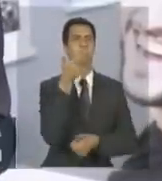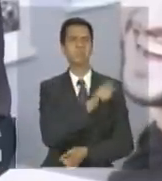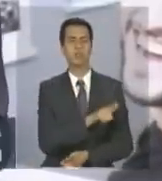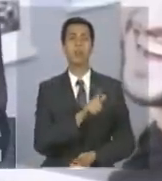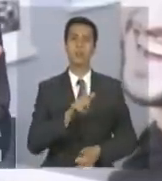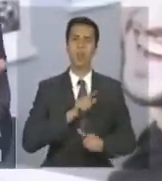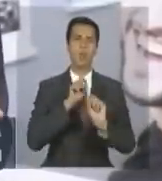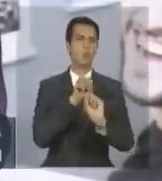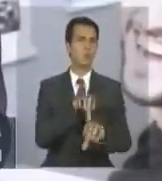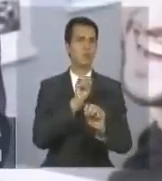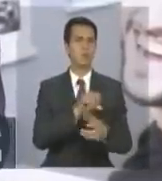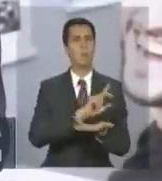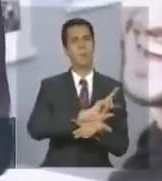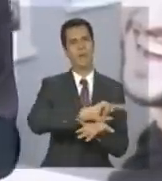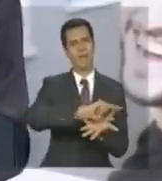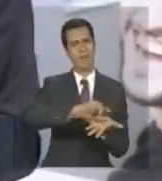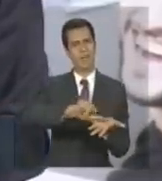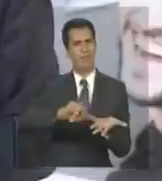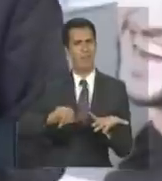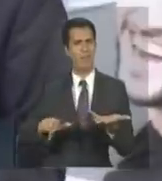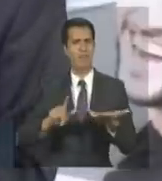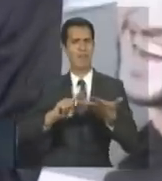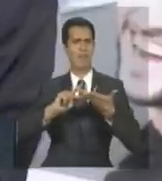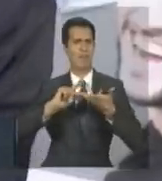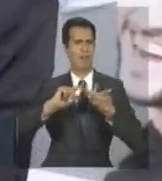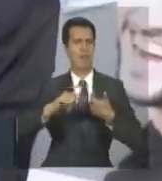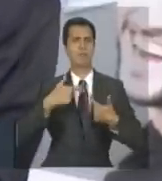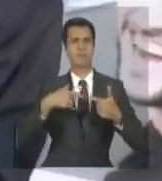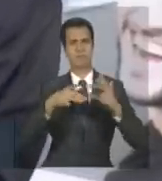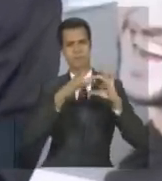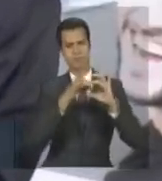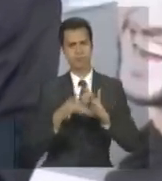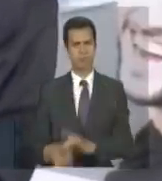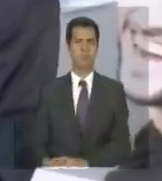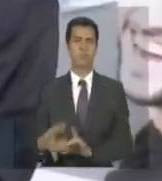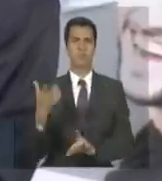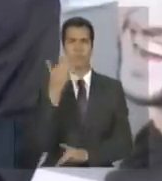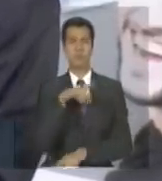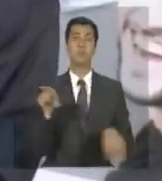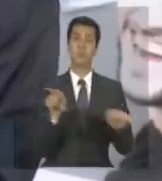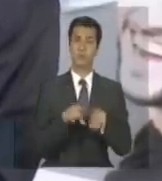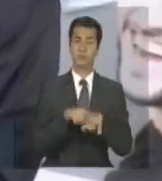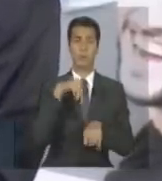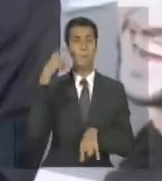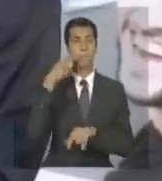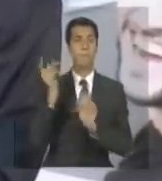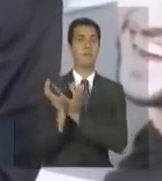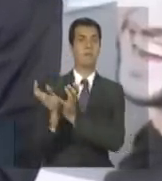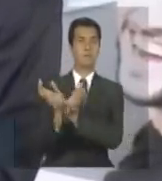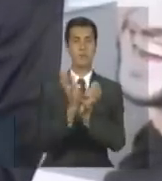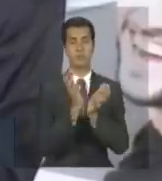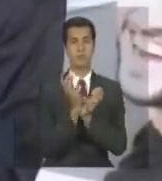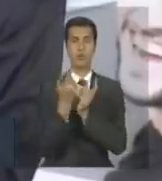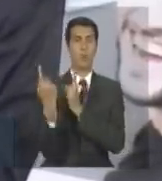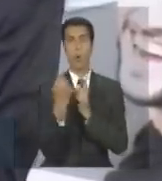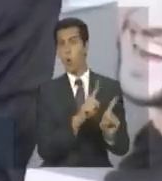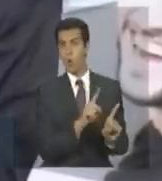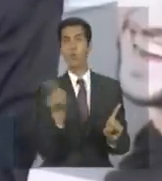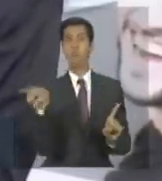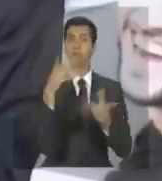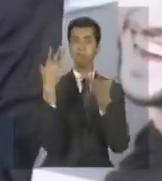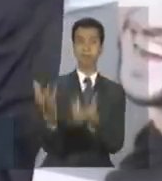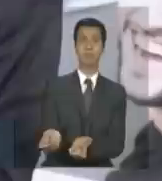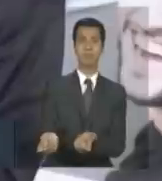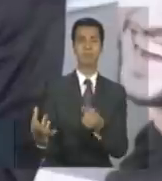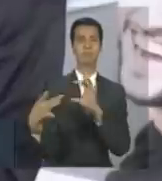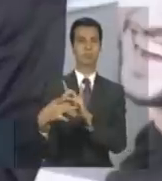É um conjunto de realizações que contou, inclusive, com o apoio da oposição para ser realizado. Nós aprovamos 2